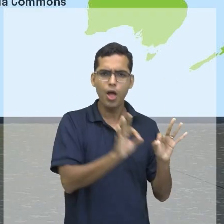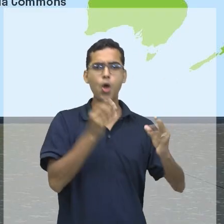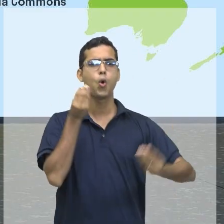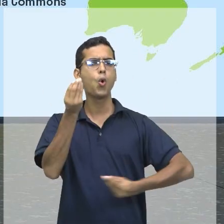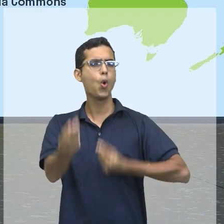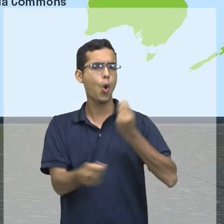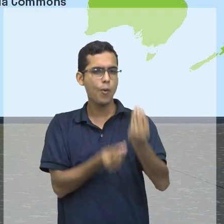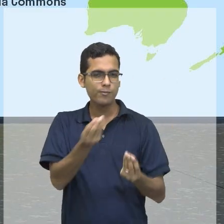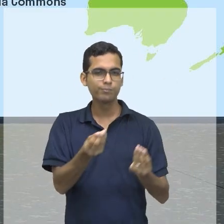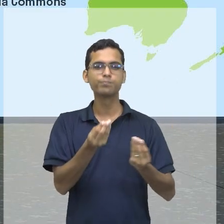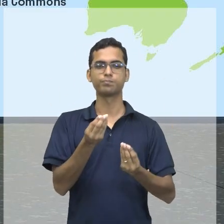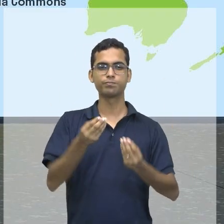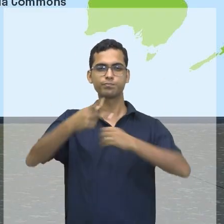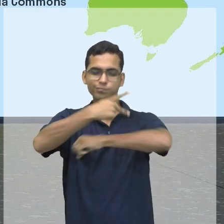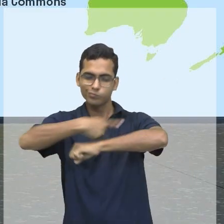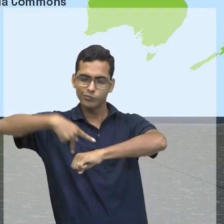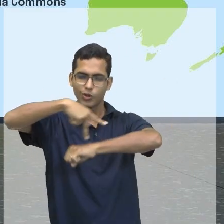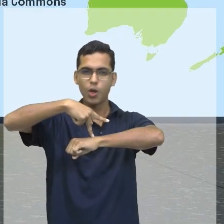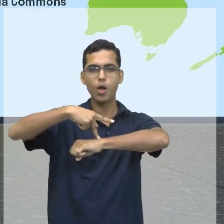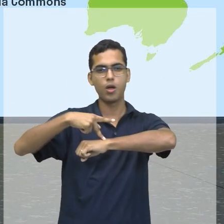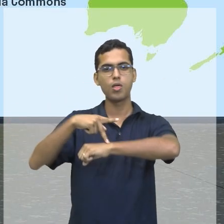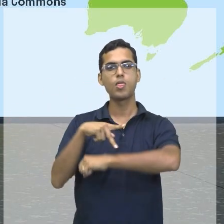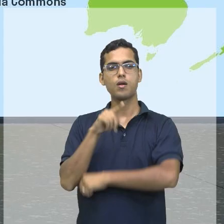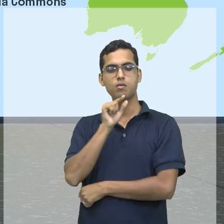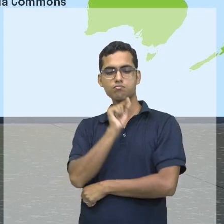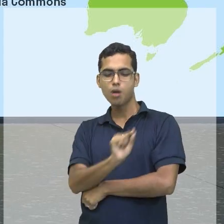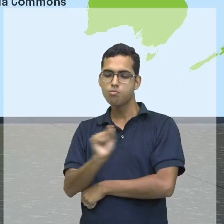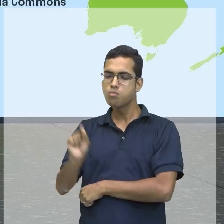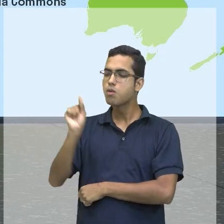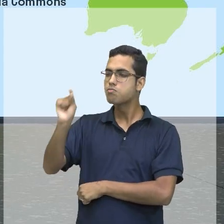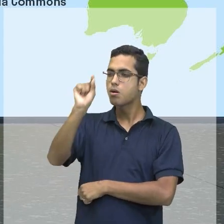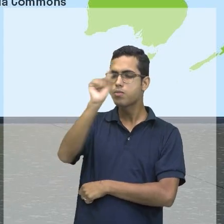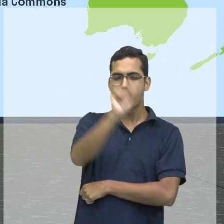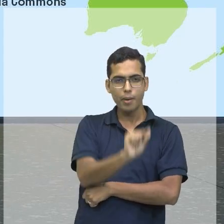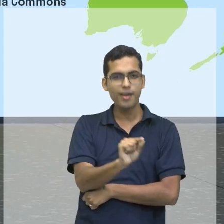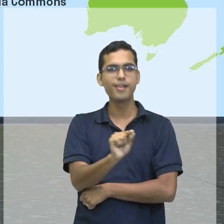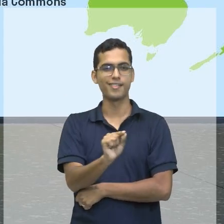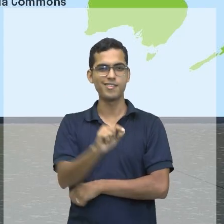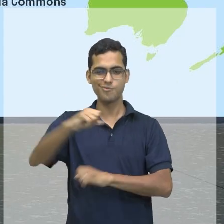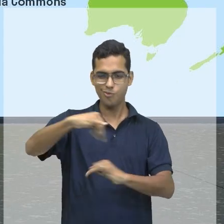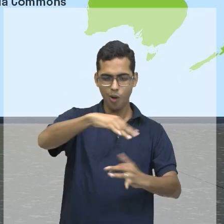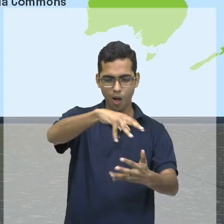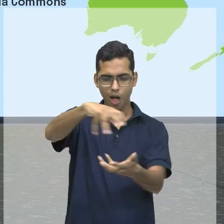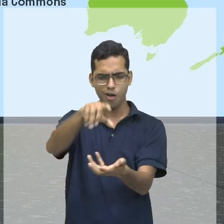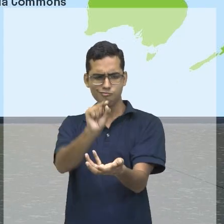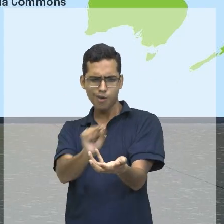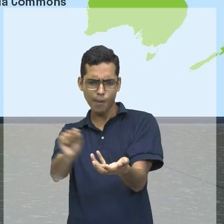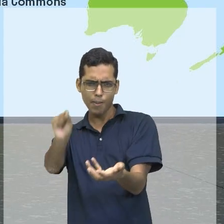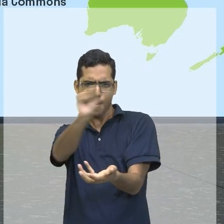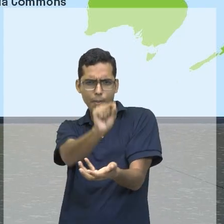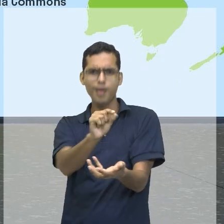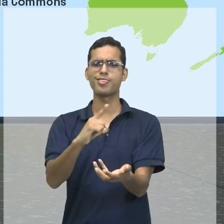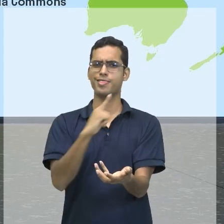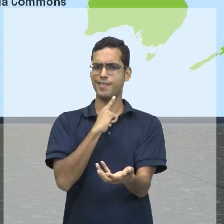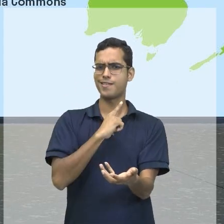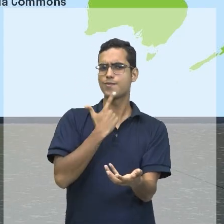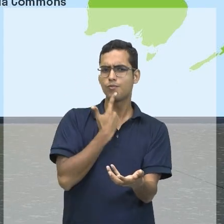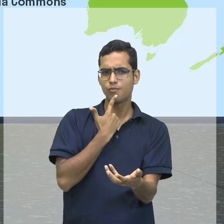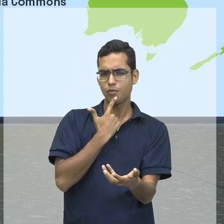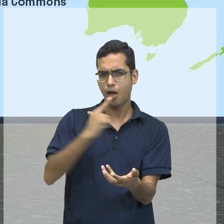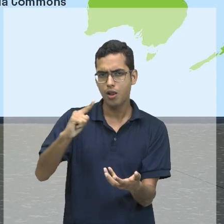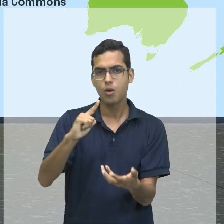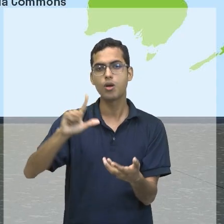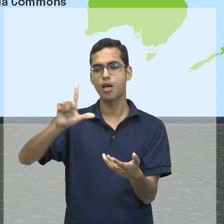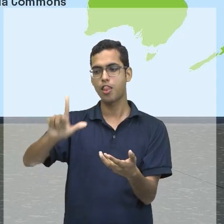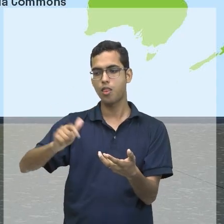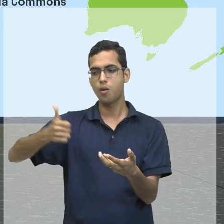aqui a passagem da língua inglesa. Vocês podem observar que no mundo todo ela está, não é verdade? Bom,